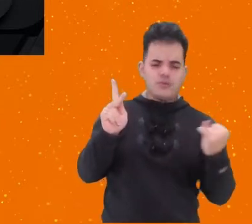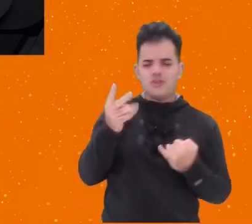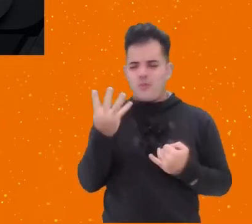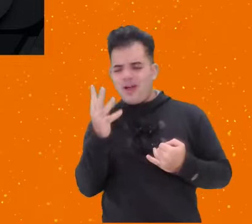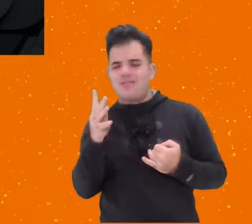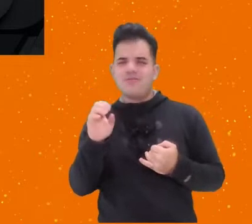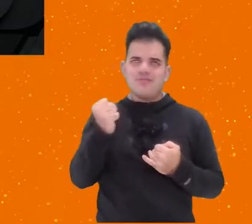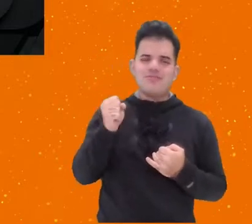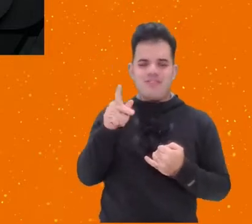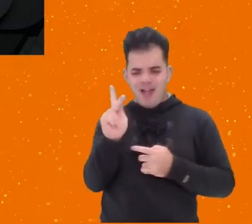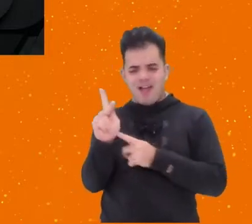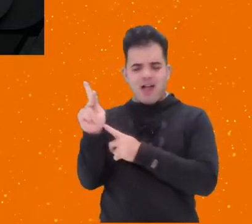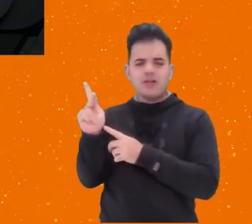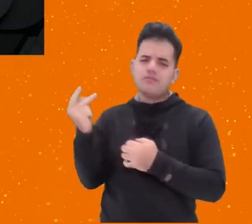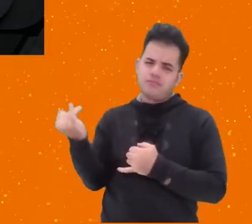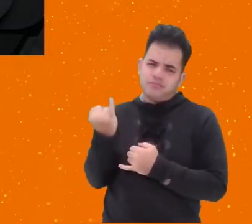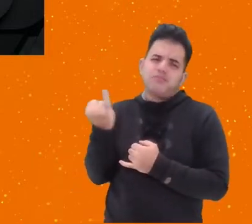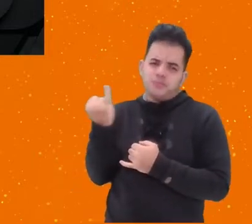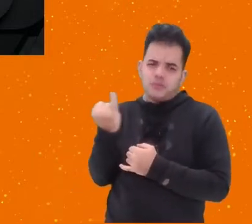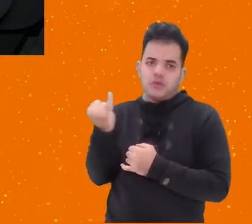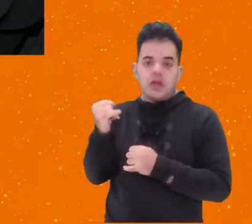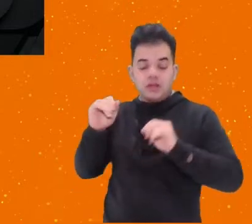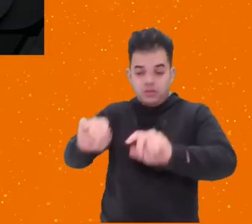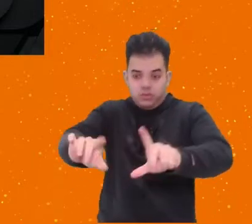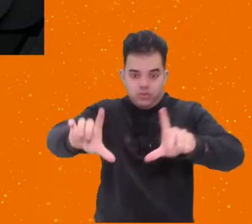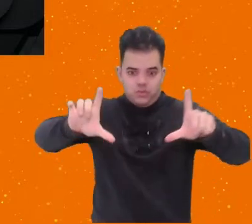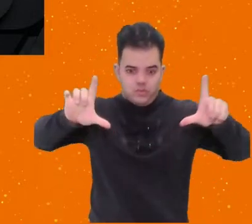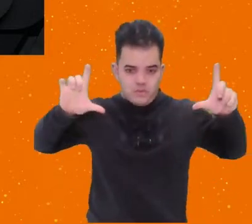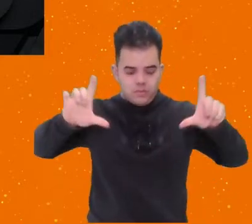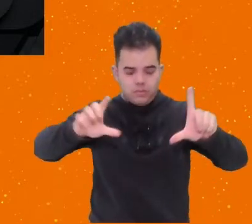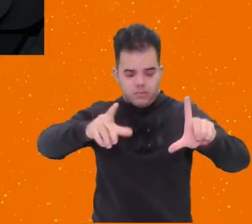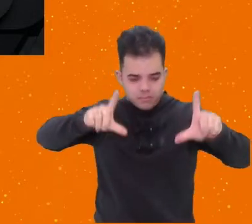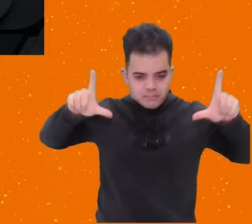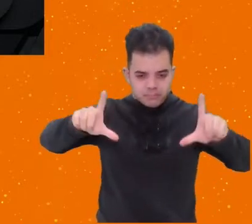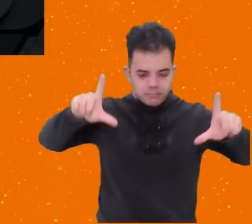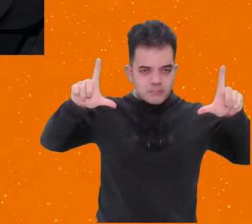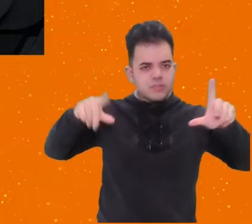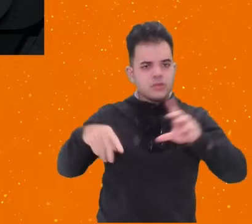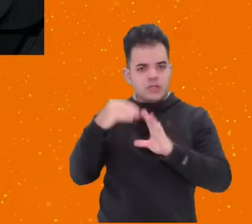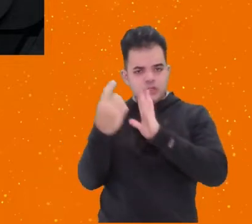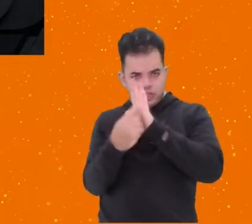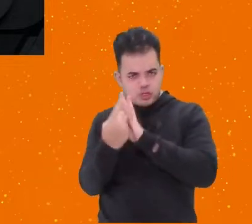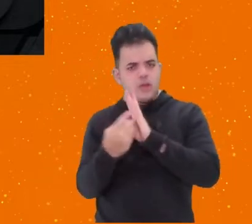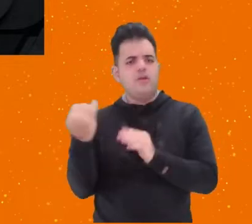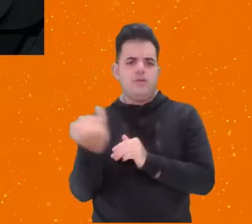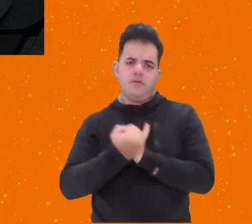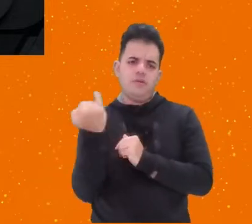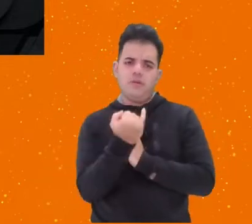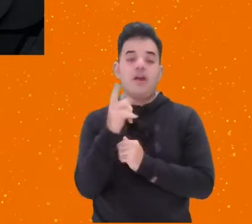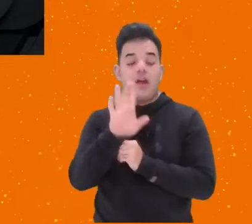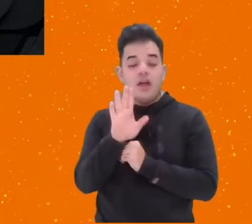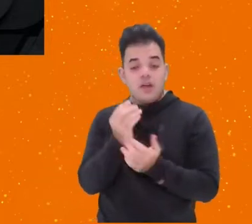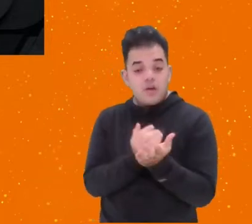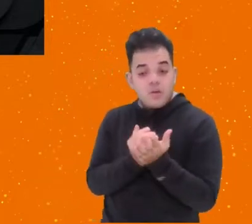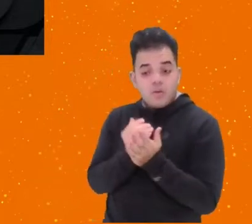importante sim fazer um zoom eletrônico, obviamente seria importante, né? Aí começa uma briga que a gente